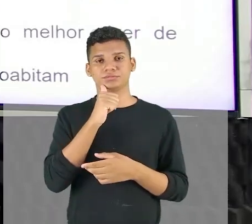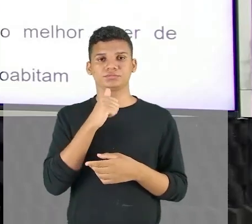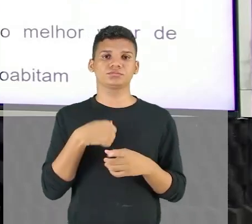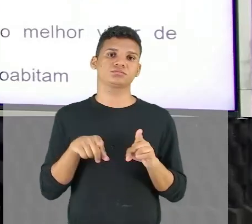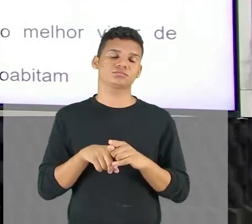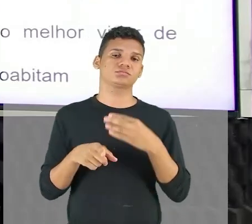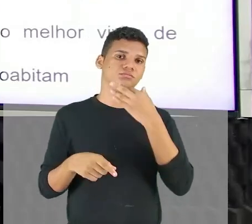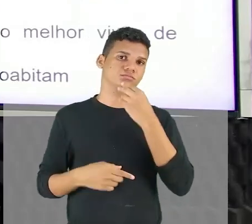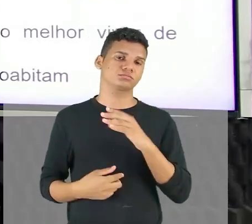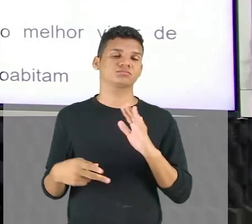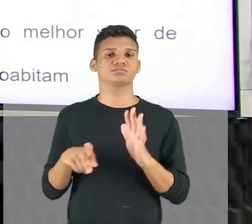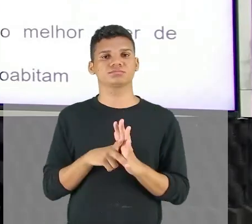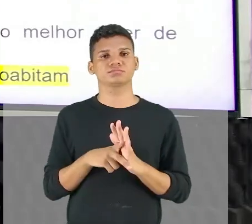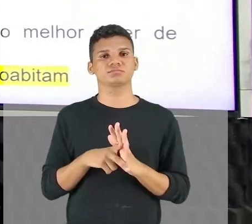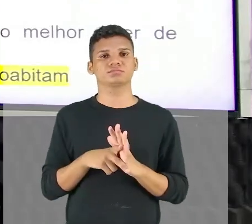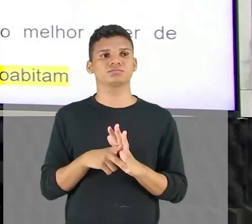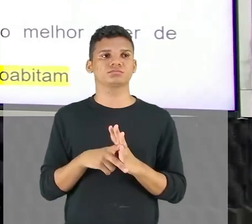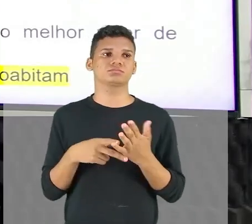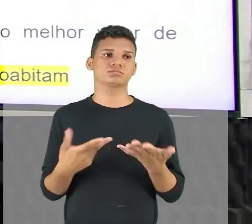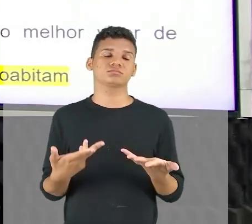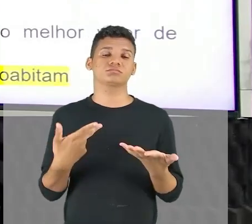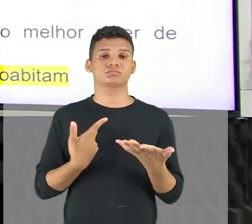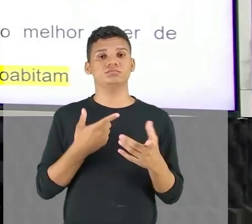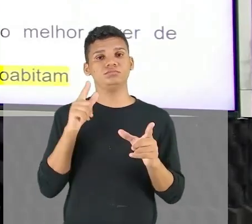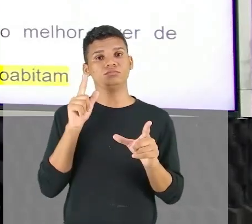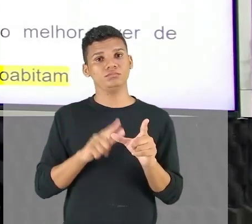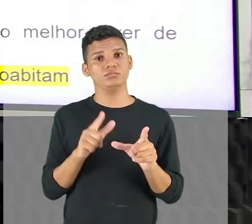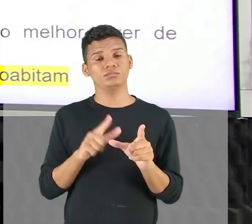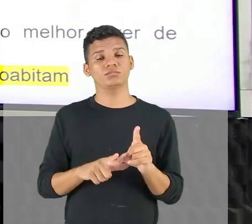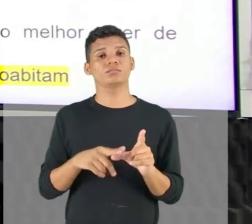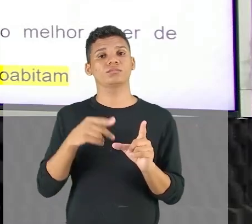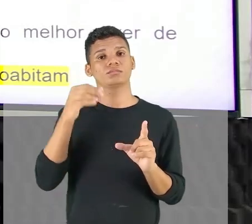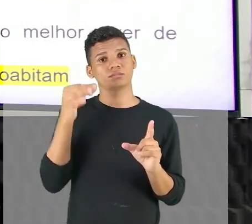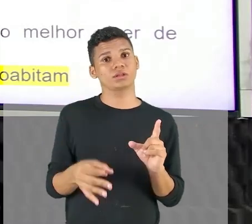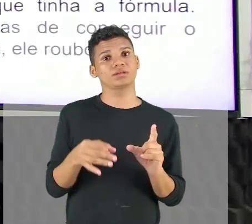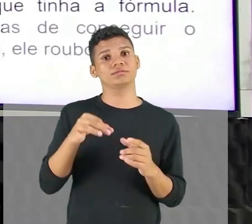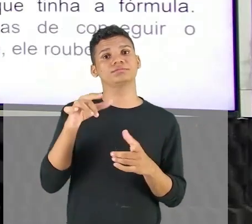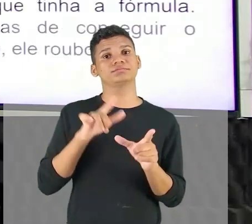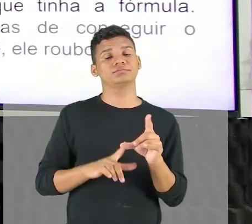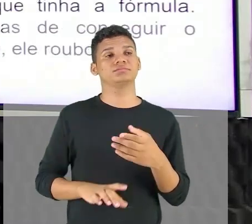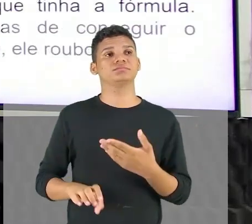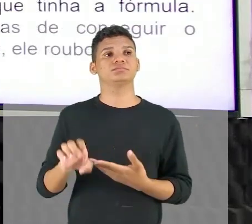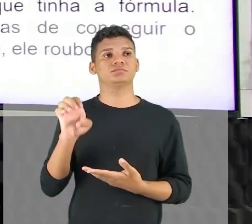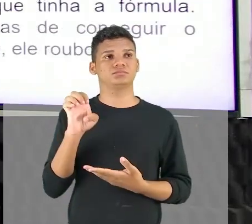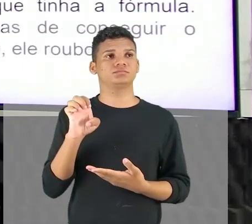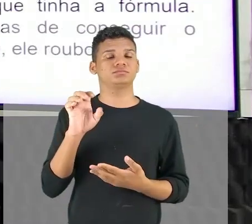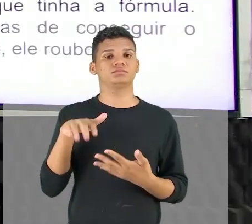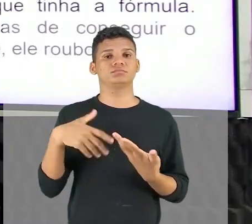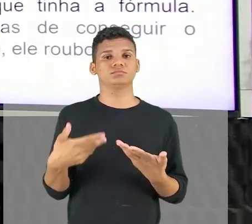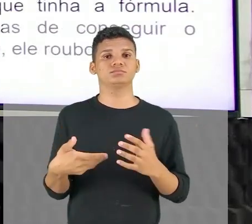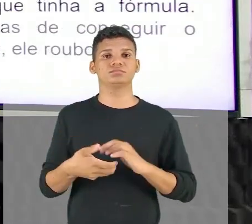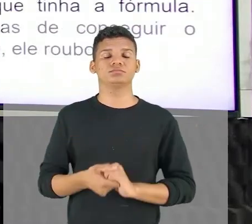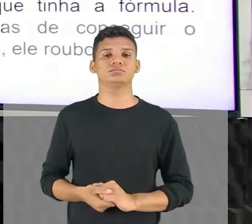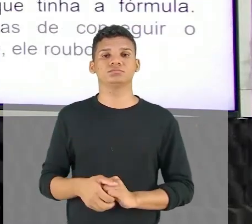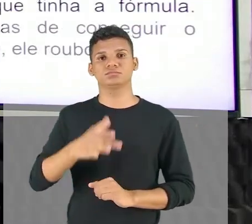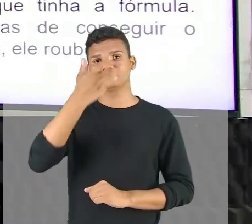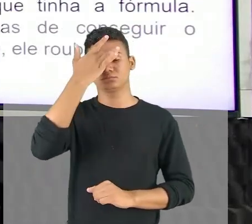coabitam o ser humano, né? Então, resposta correta, a letra E. Beleza? Pessoal,